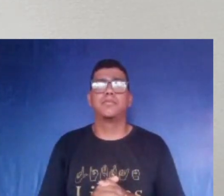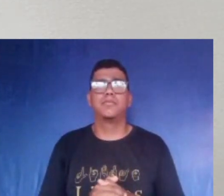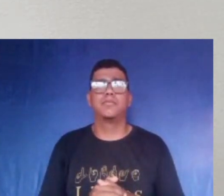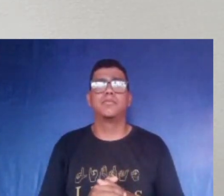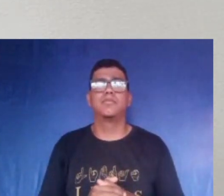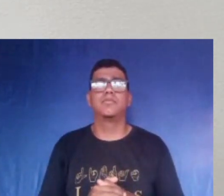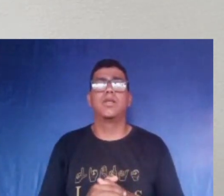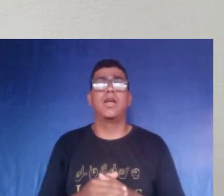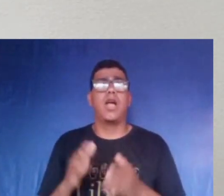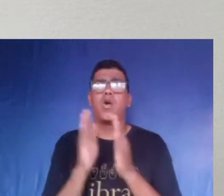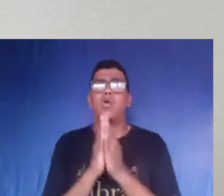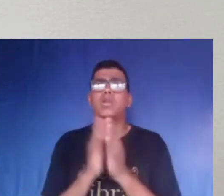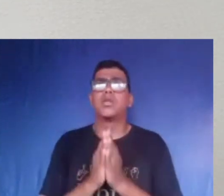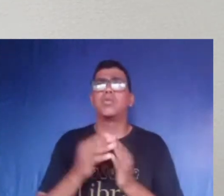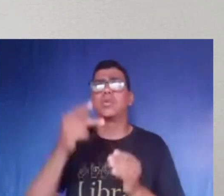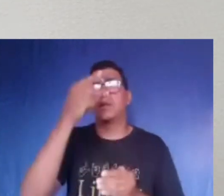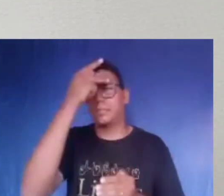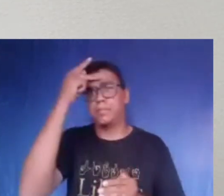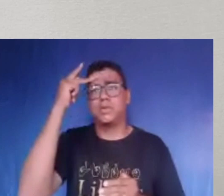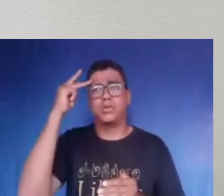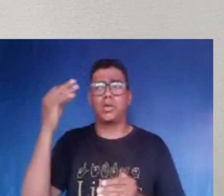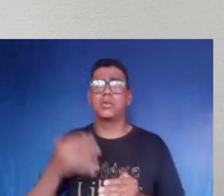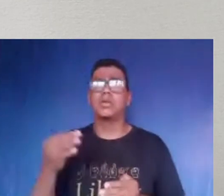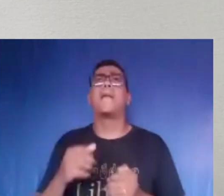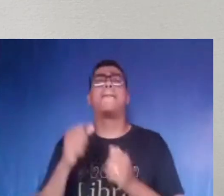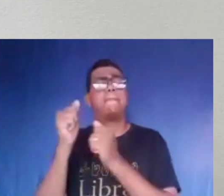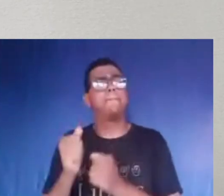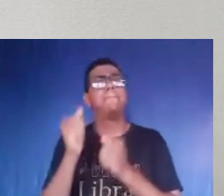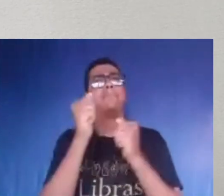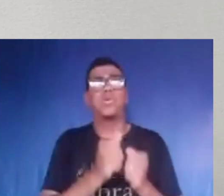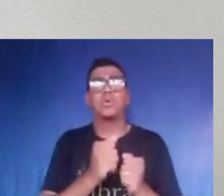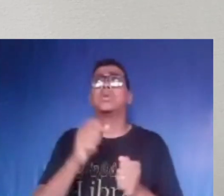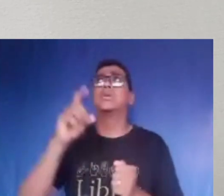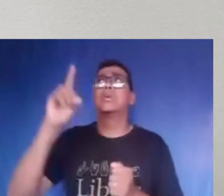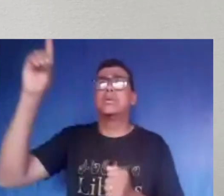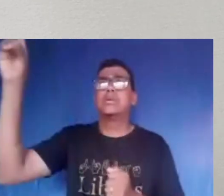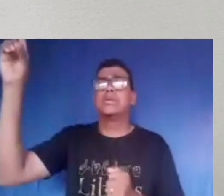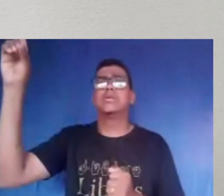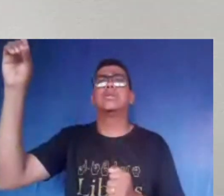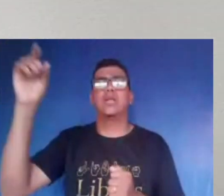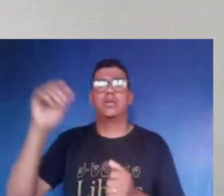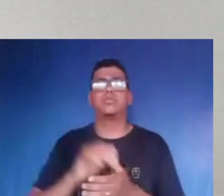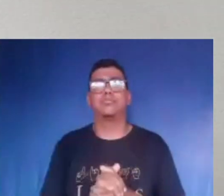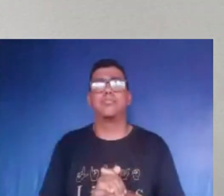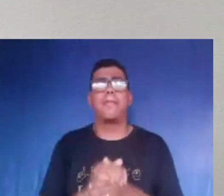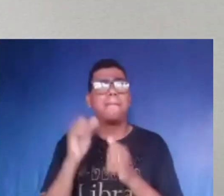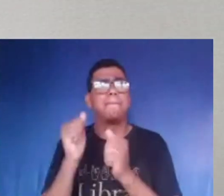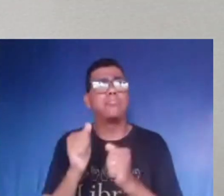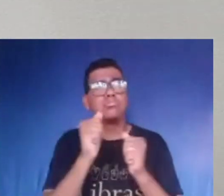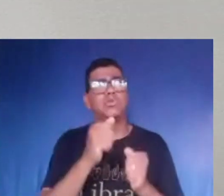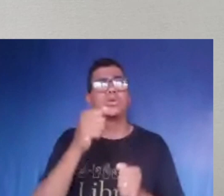Além da palavra poder, que é a primeira palavra que aparece na campanha de missões mundiais desse ano, com esse desafio Viva, o poder